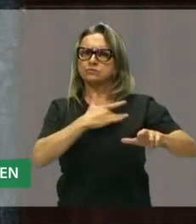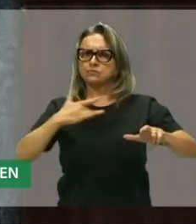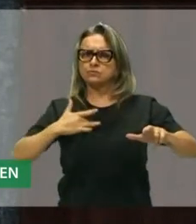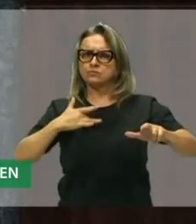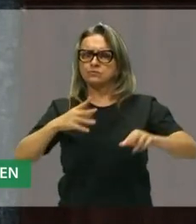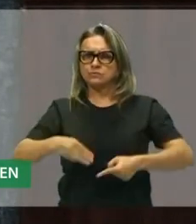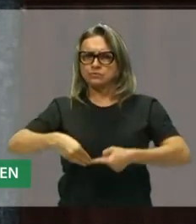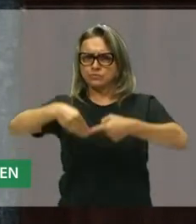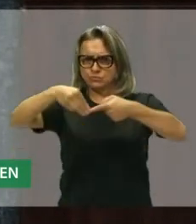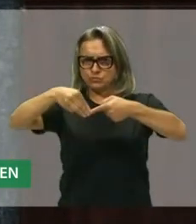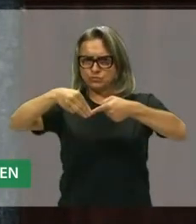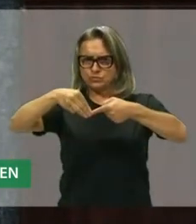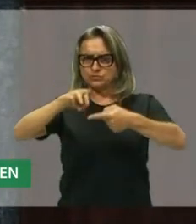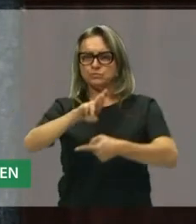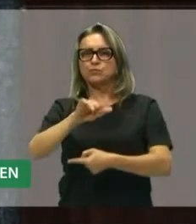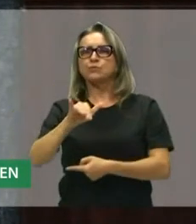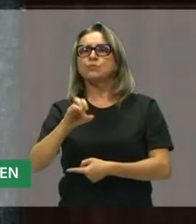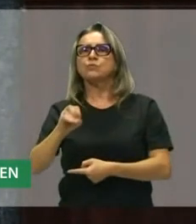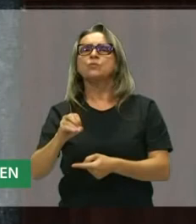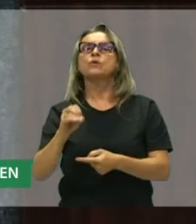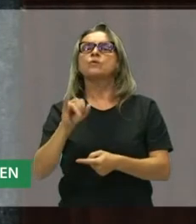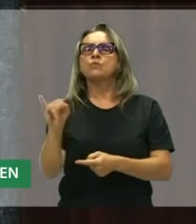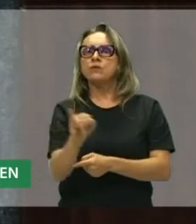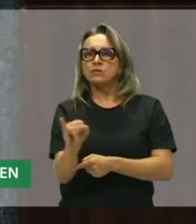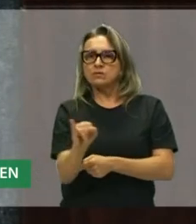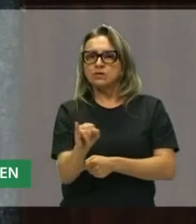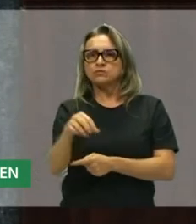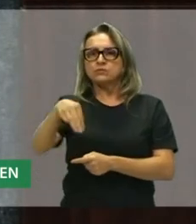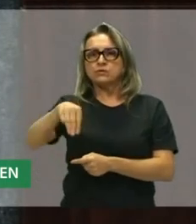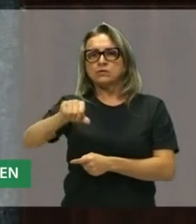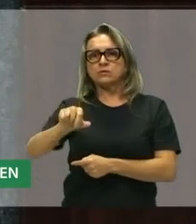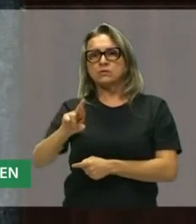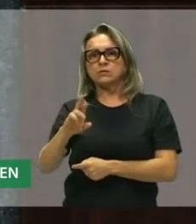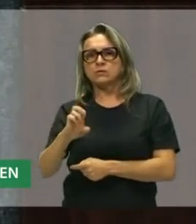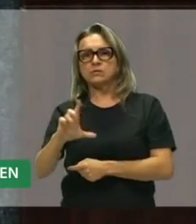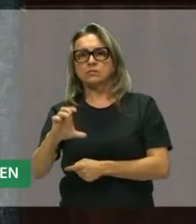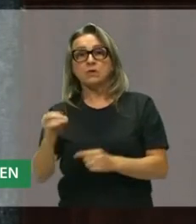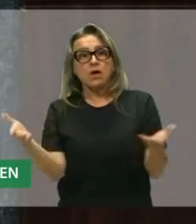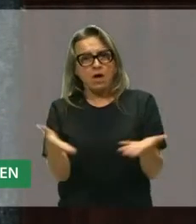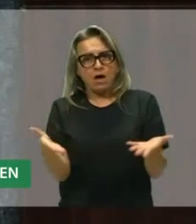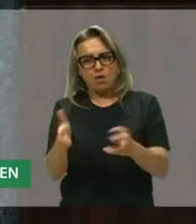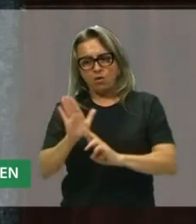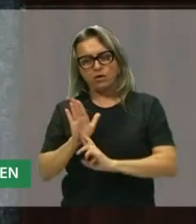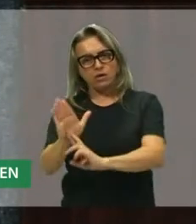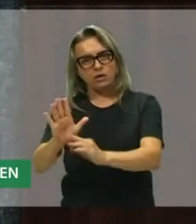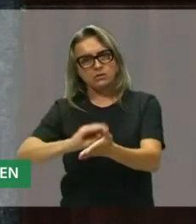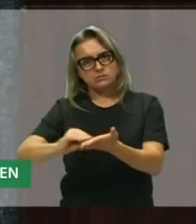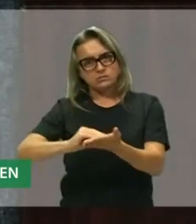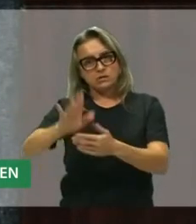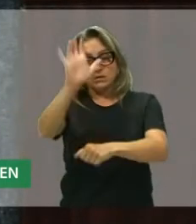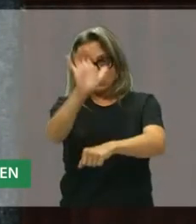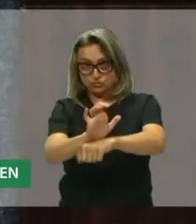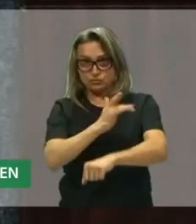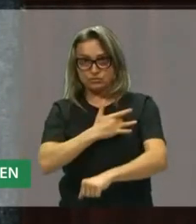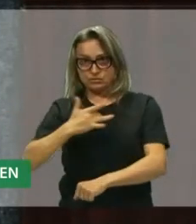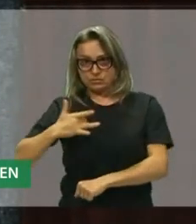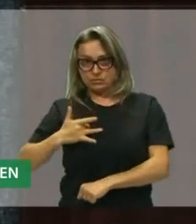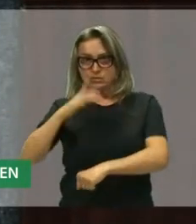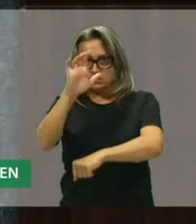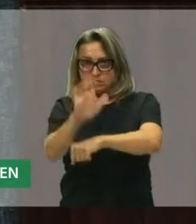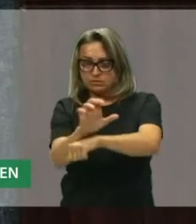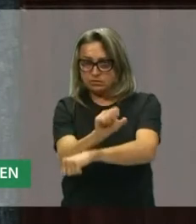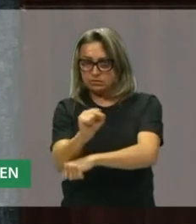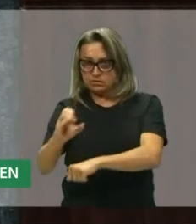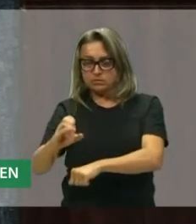município do Rio Itajaí, Marcelo José Ramos, neste ato representando o Secretário de Estado da Saúde do Estado de Santa Catarina,